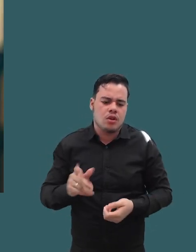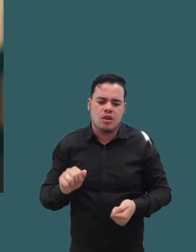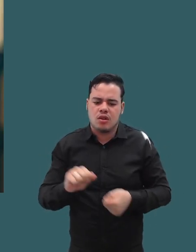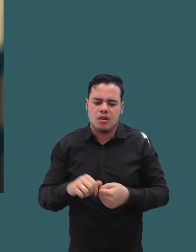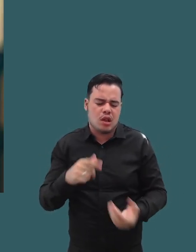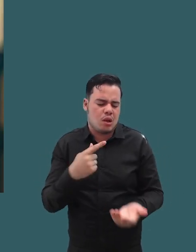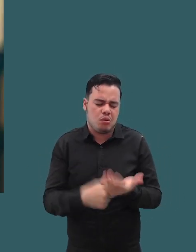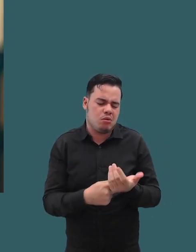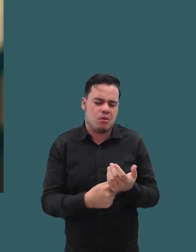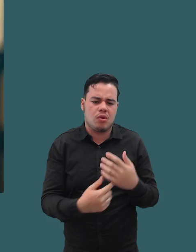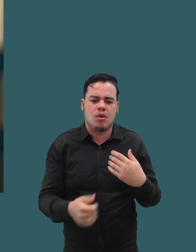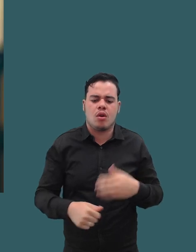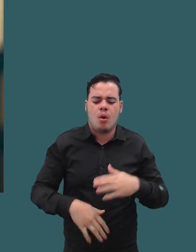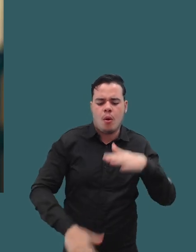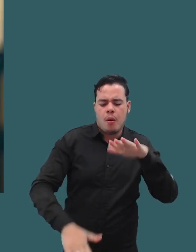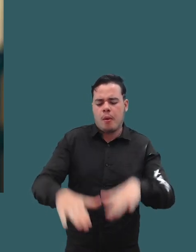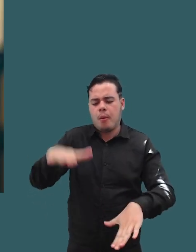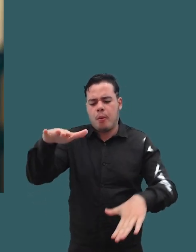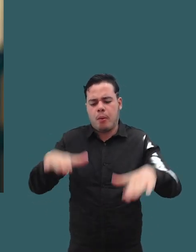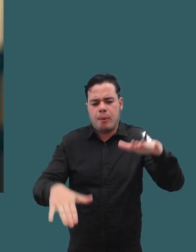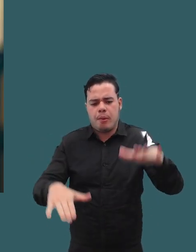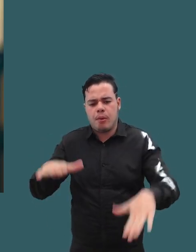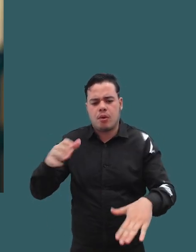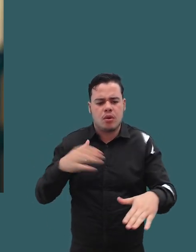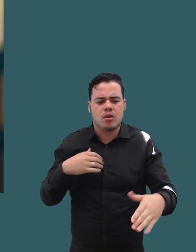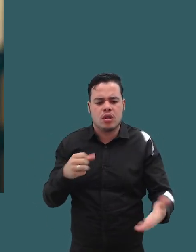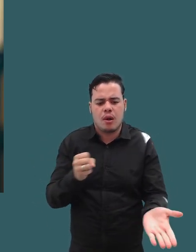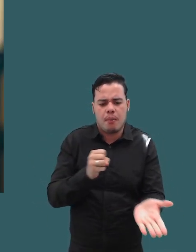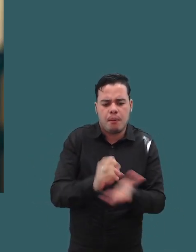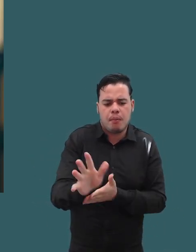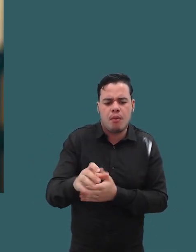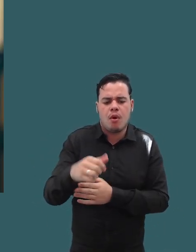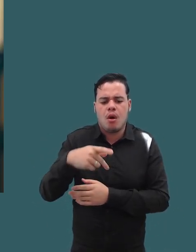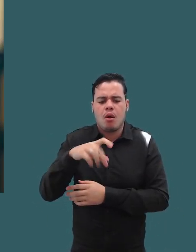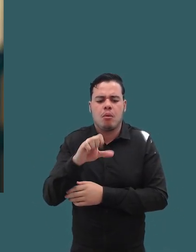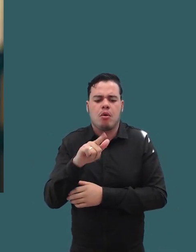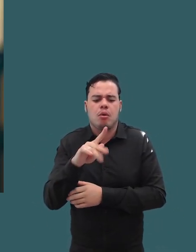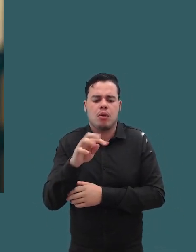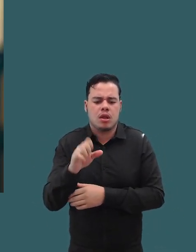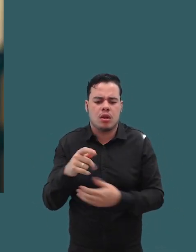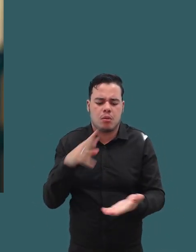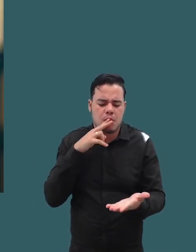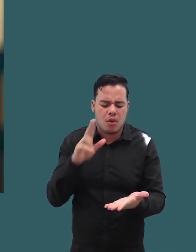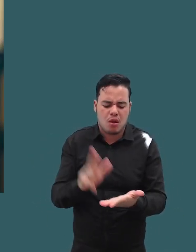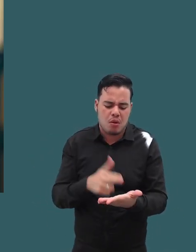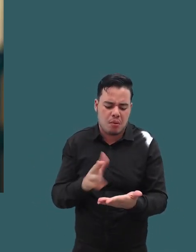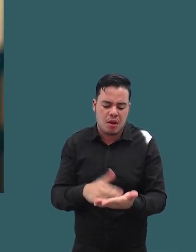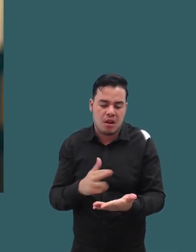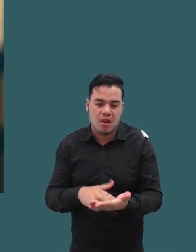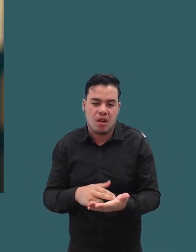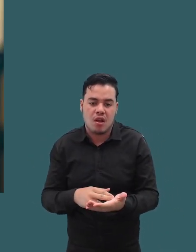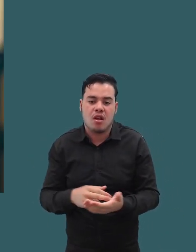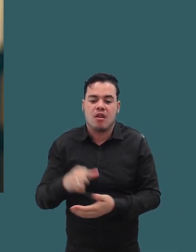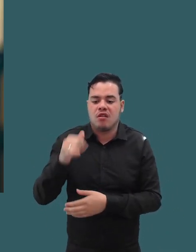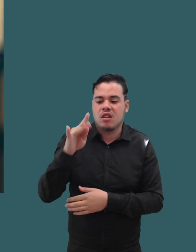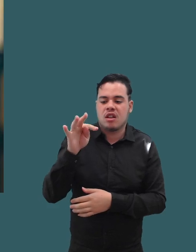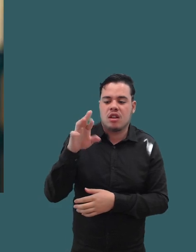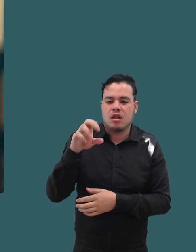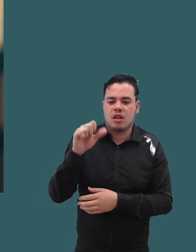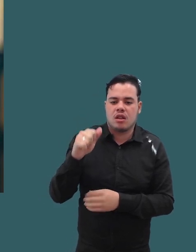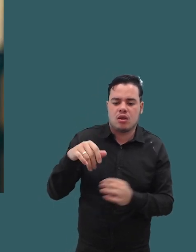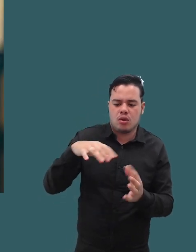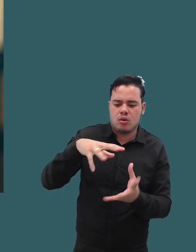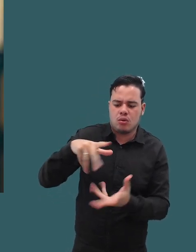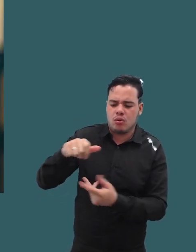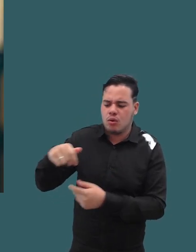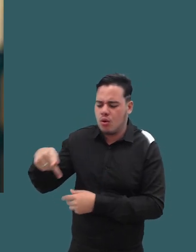dois levantamentos anteriores, já publicamos, inclusive, um deles numa revista internacional na área de jornalismo científico, que é o